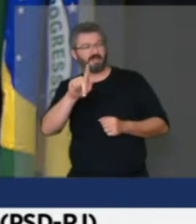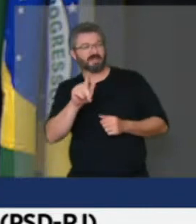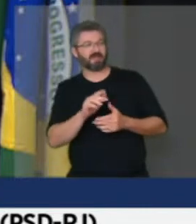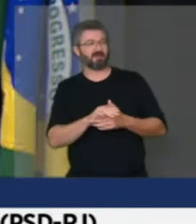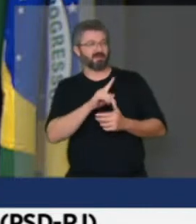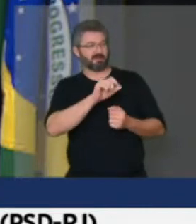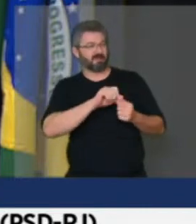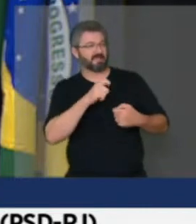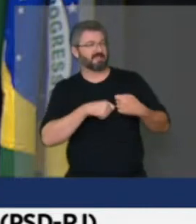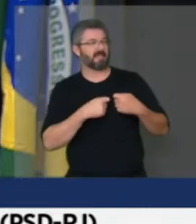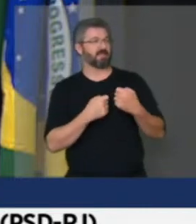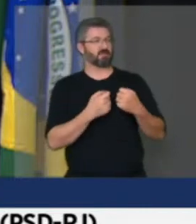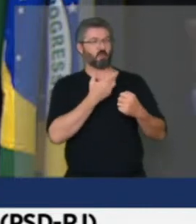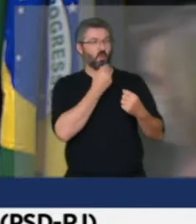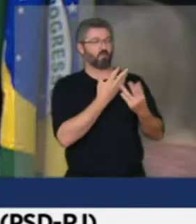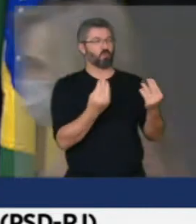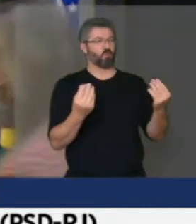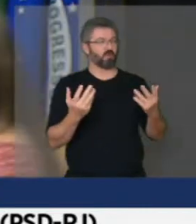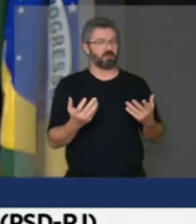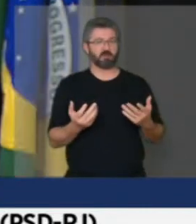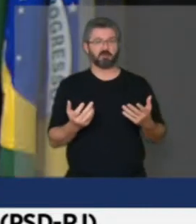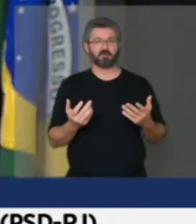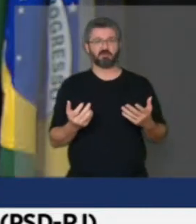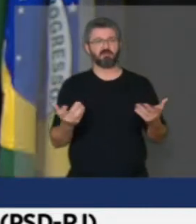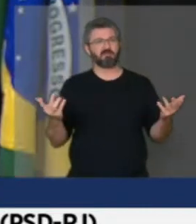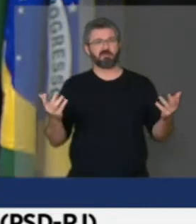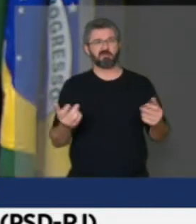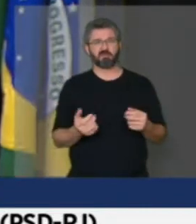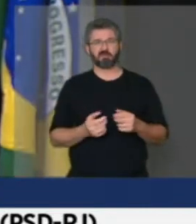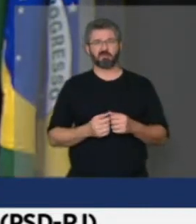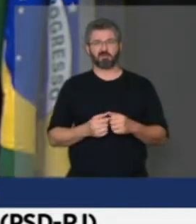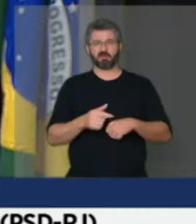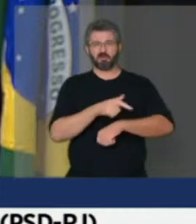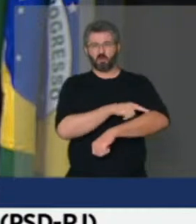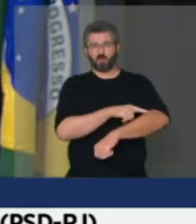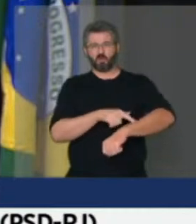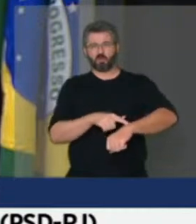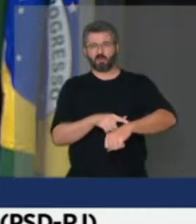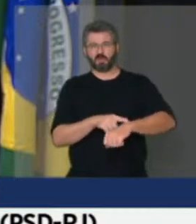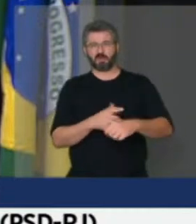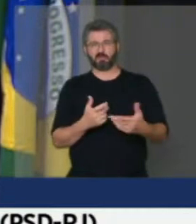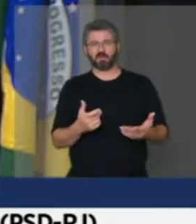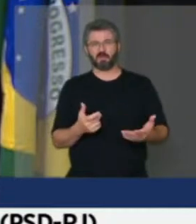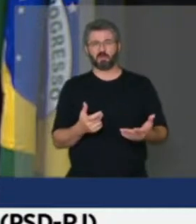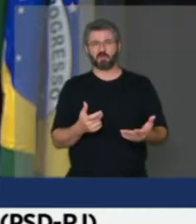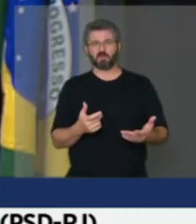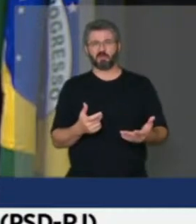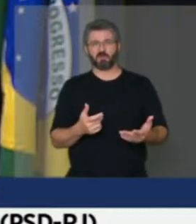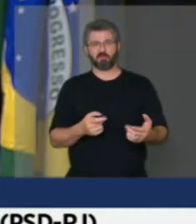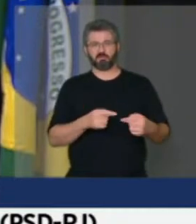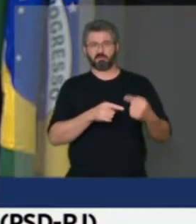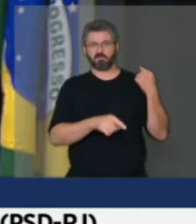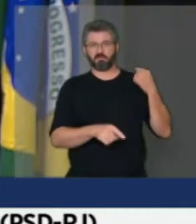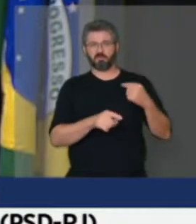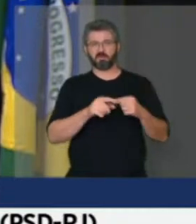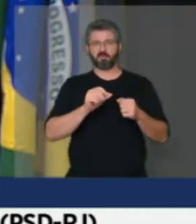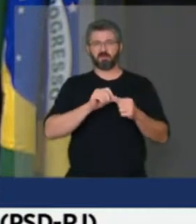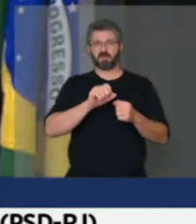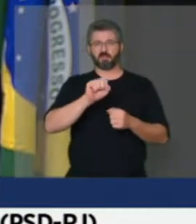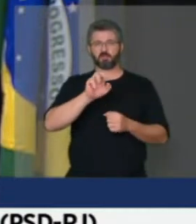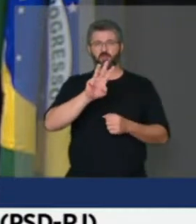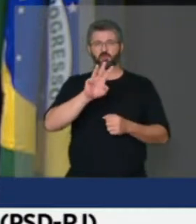aos senhores e às senhoras, é motivo da quebra do decoro aqui esse aspecto de fazer swing?